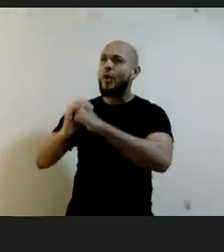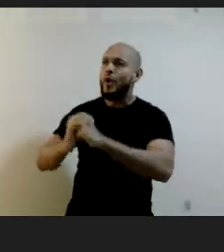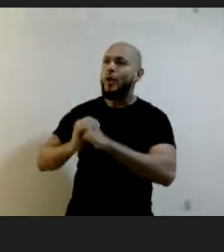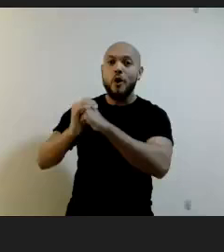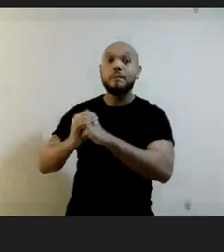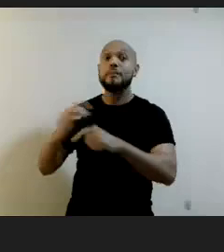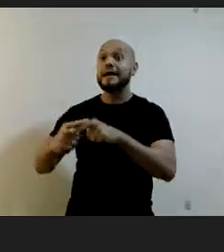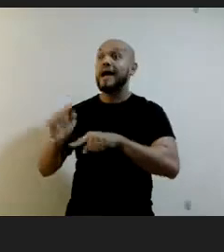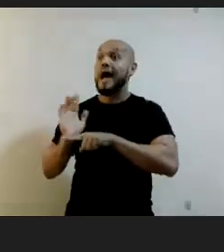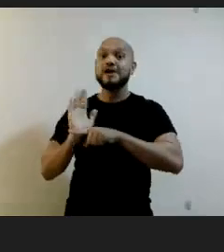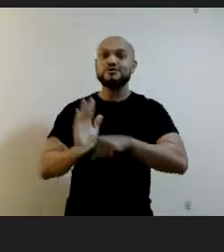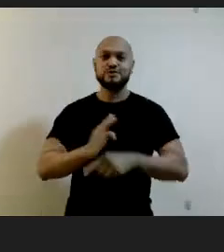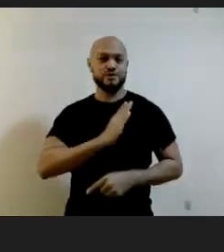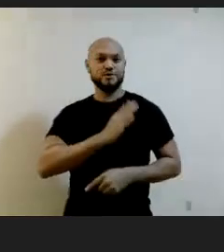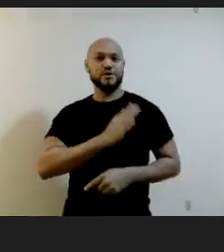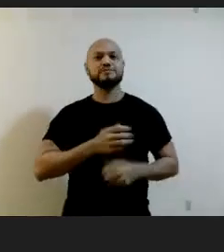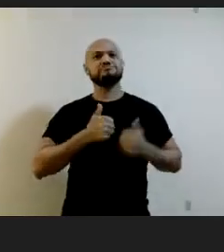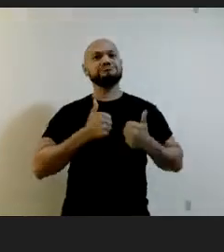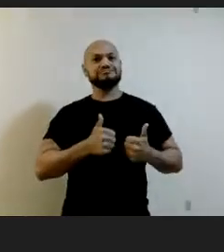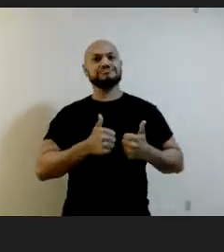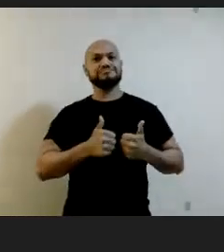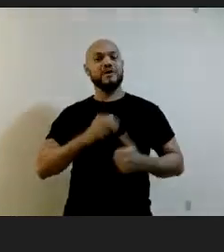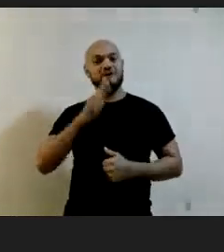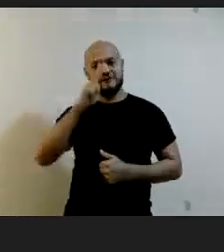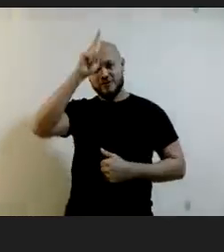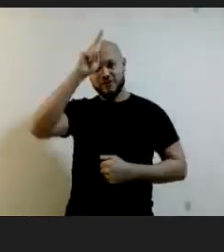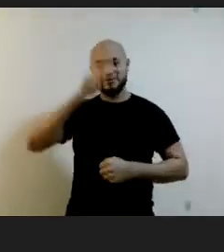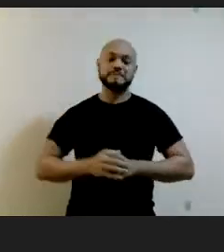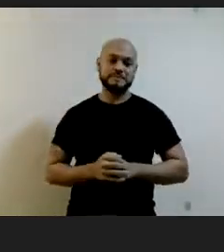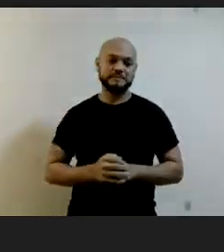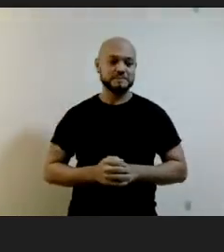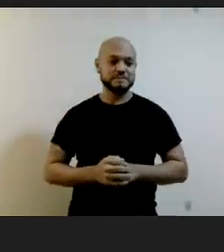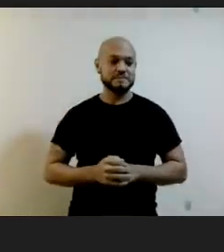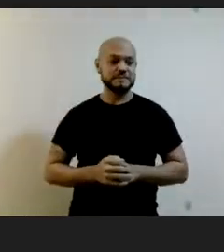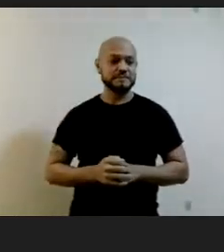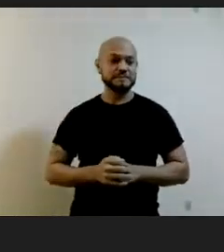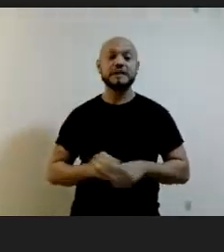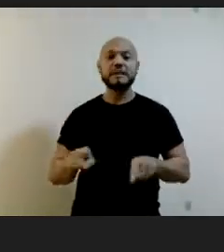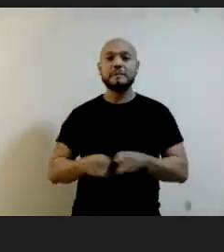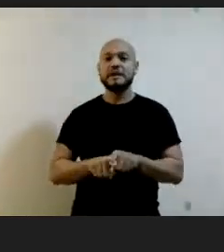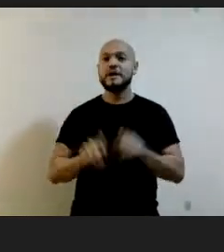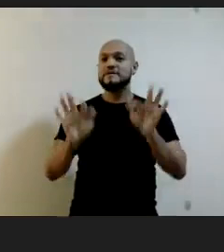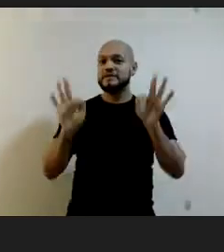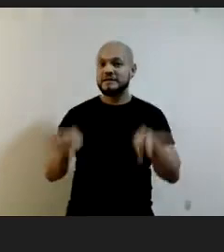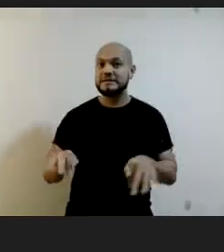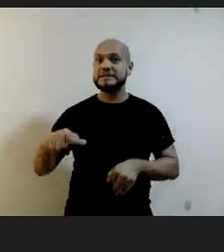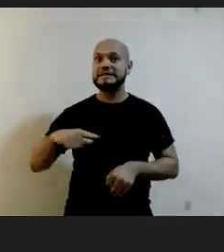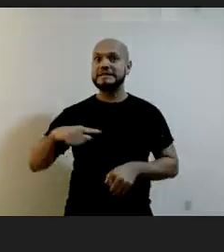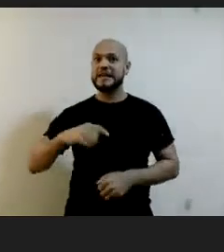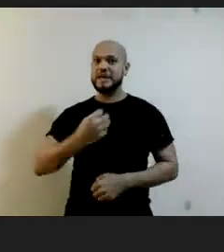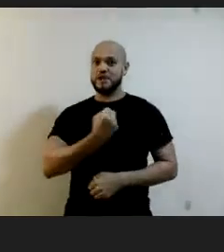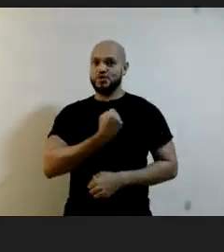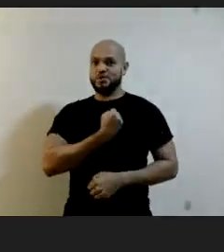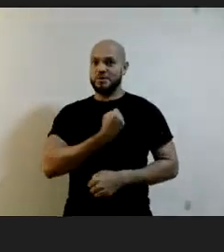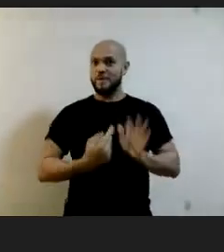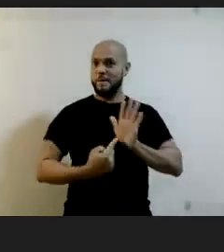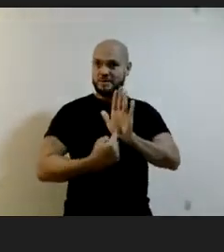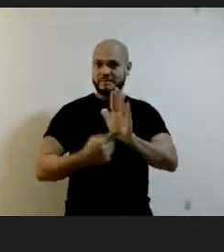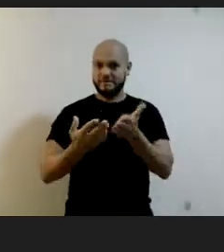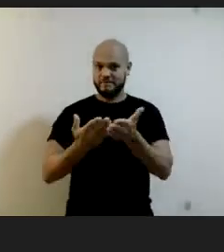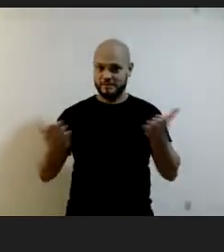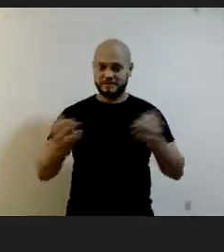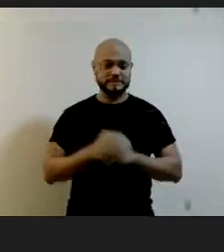associado. E finalizando, né, dando números para as metas, né? Então, a meta